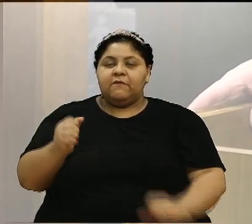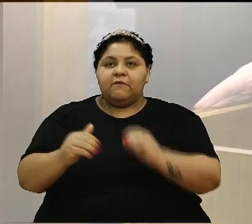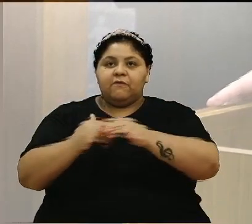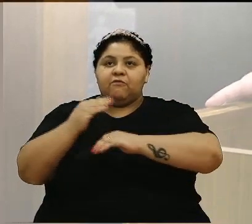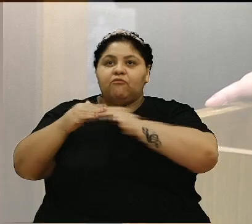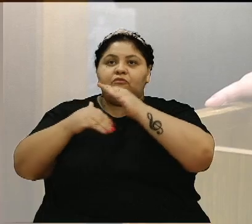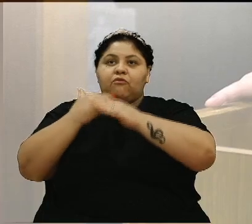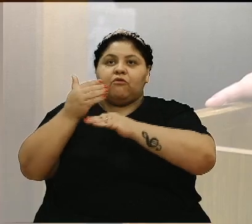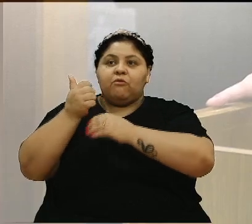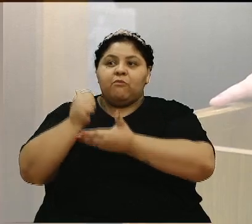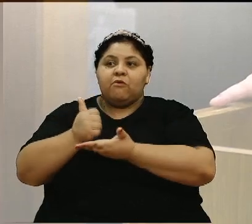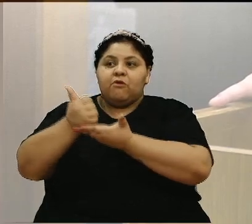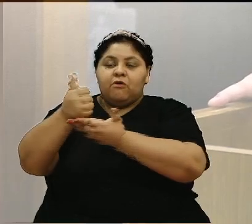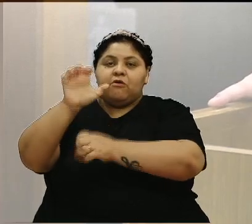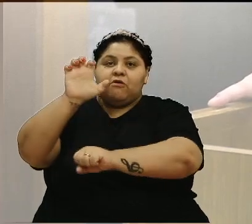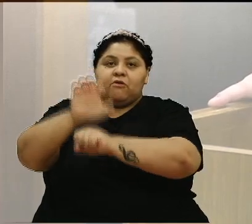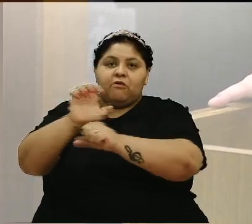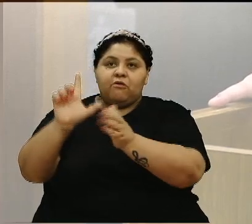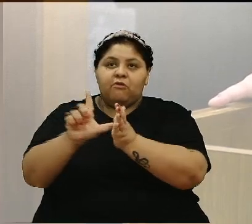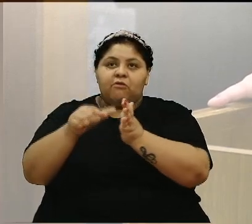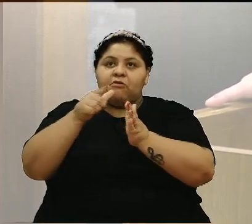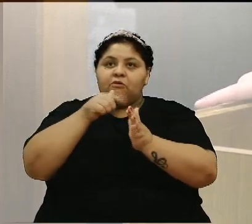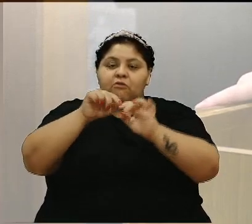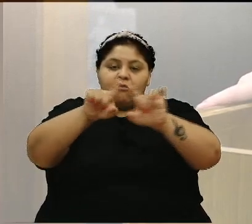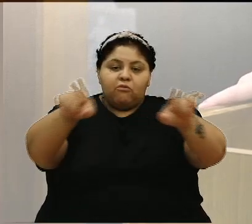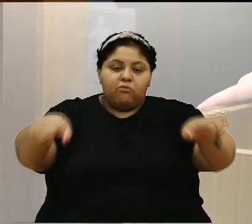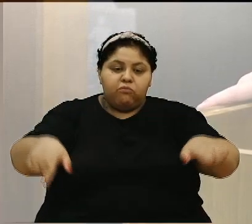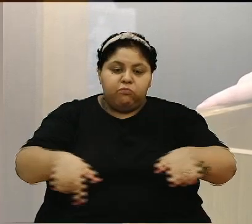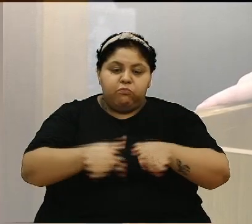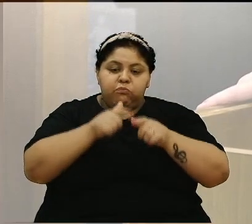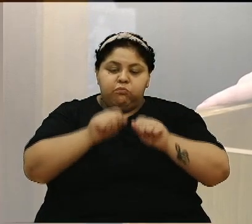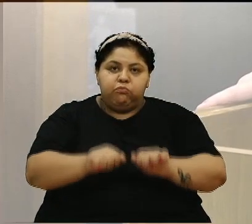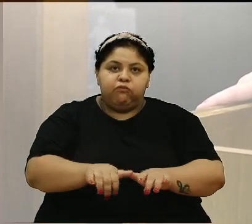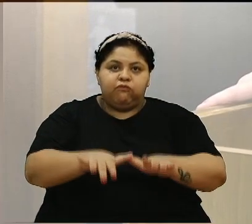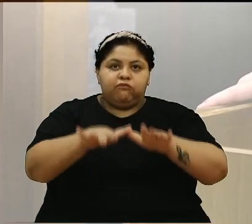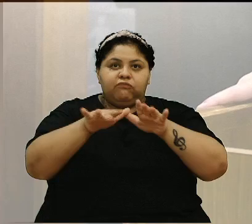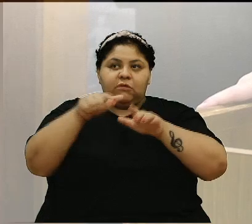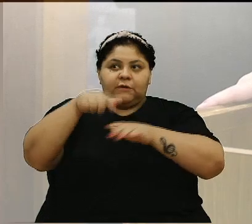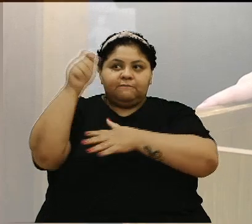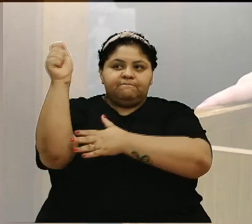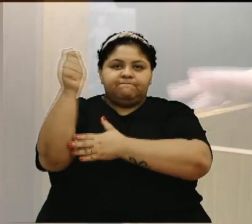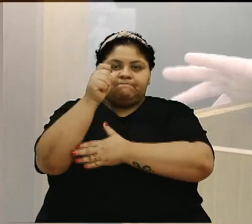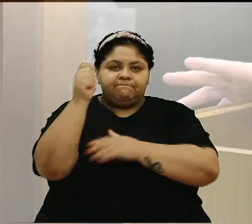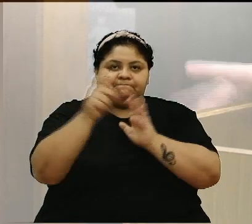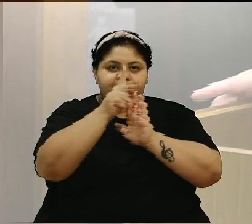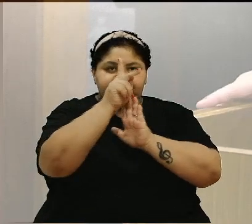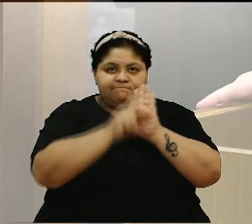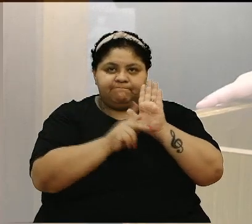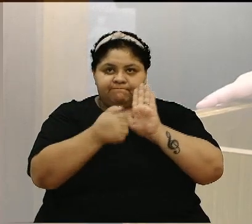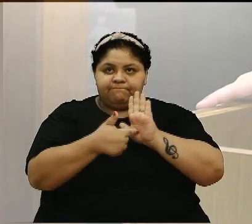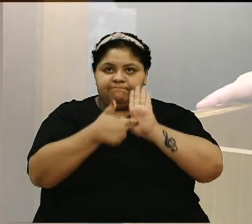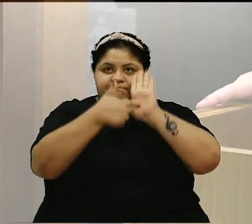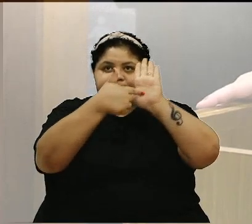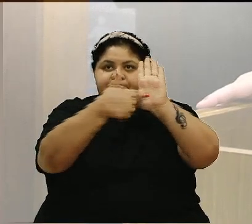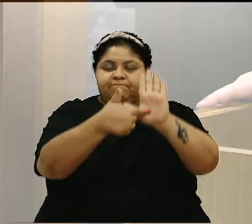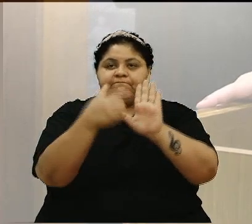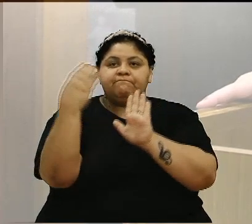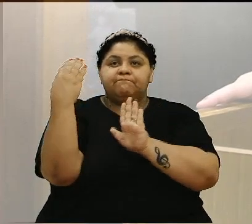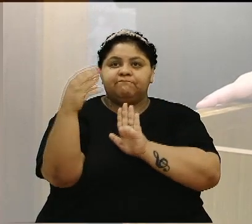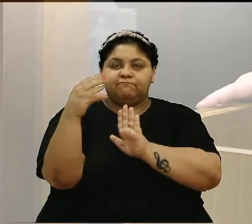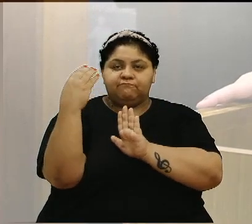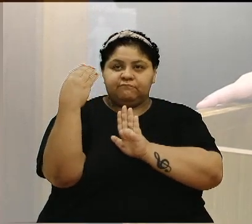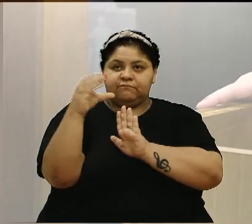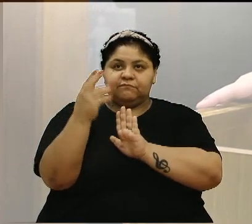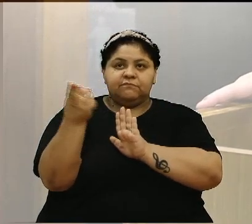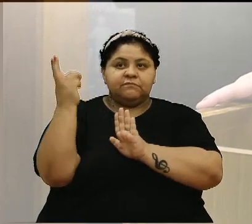nosso Estado, após as enchentes que assolaram o Estado do Rio Grande do Sul. Esse projeto foi apresentado na Mostra Científica